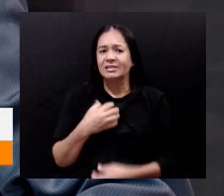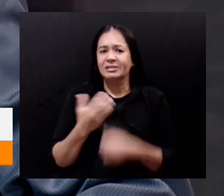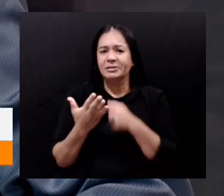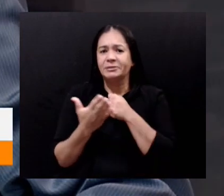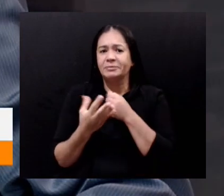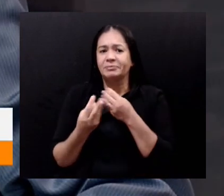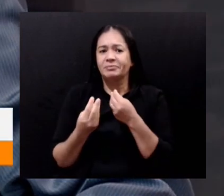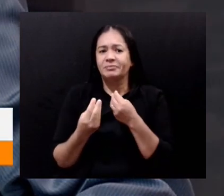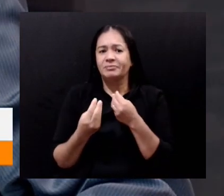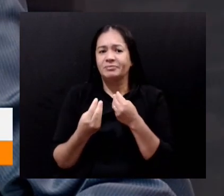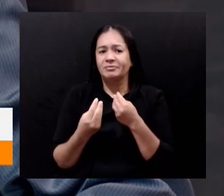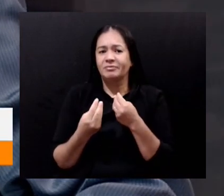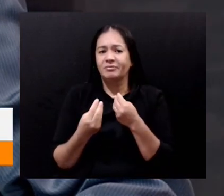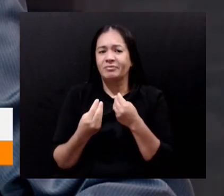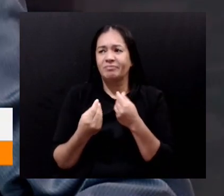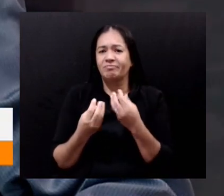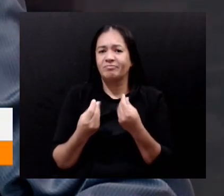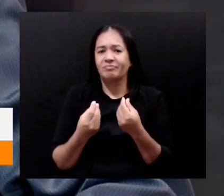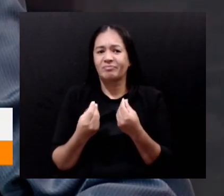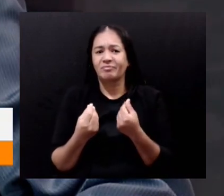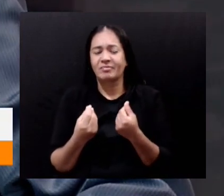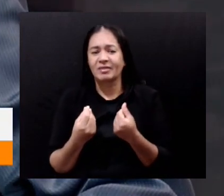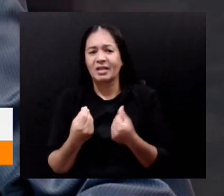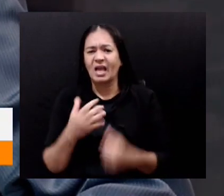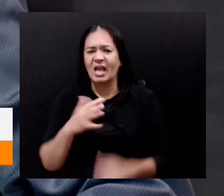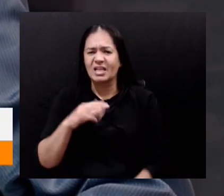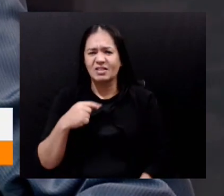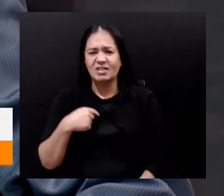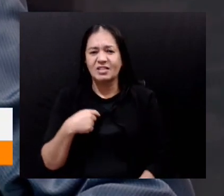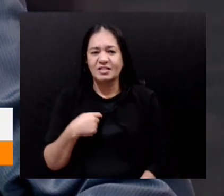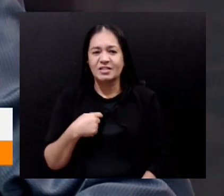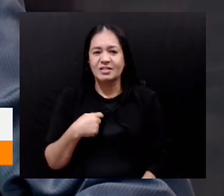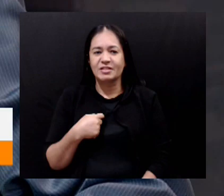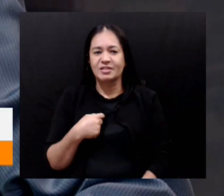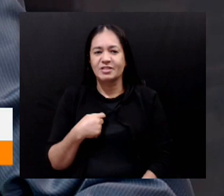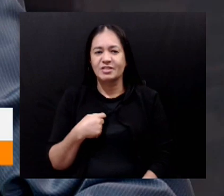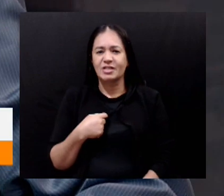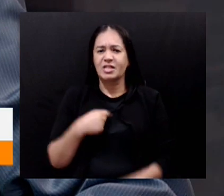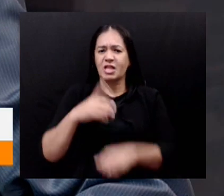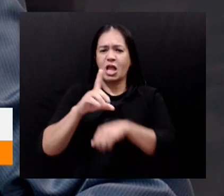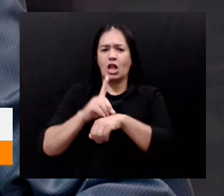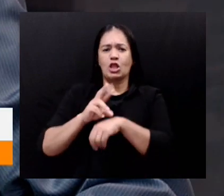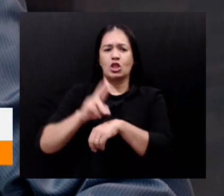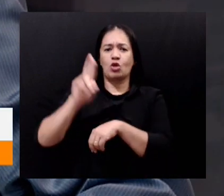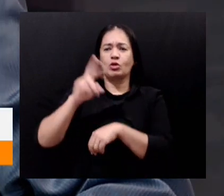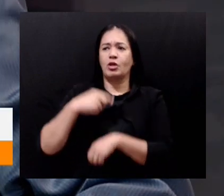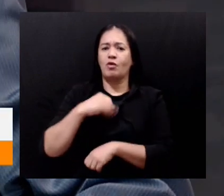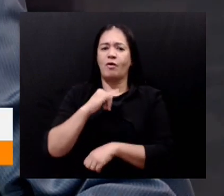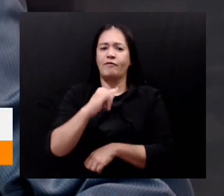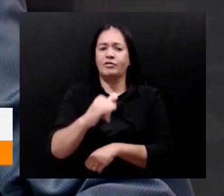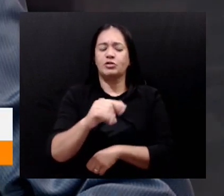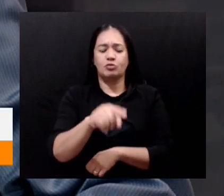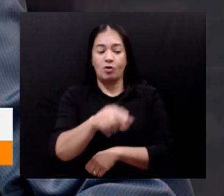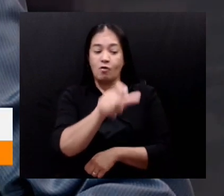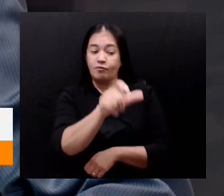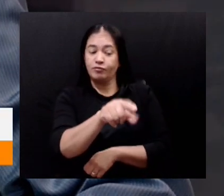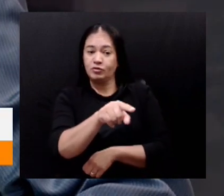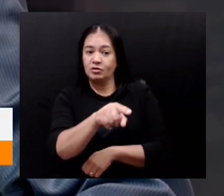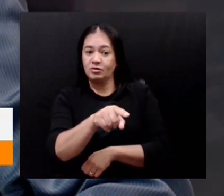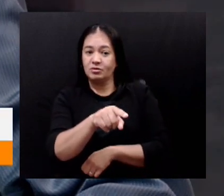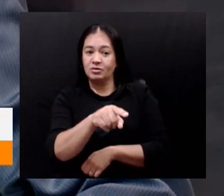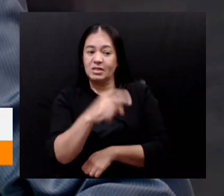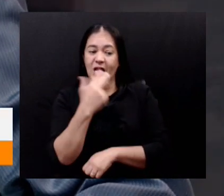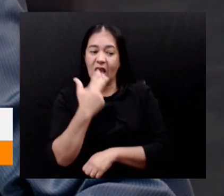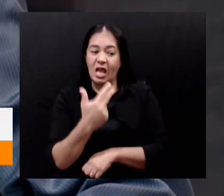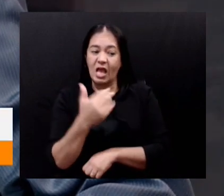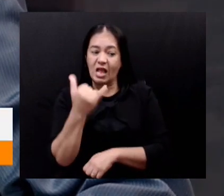eu exagero com alguns clientes que têm master, têm doutorado, e eu digo assim para eles: olha, sem a língua italiana você vai